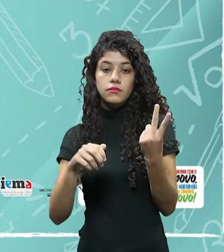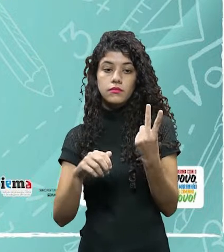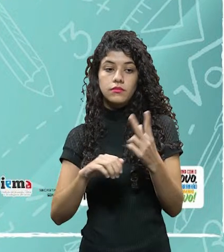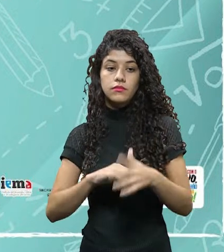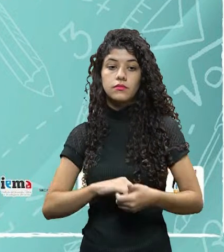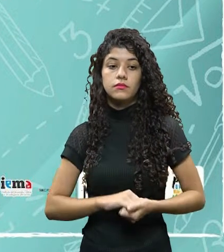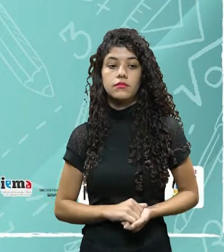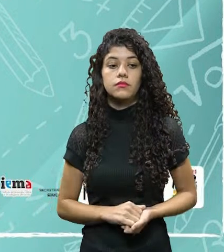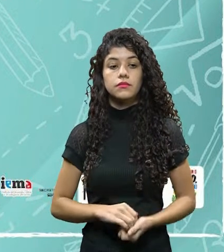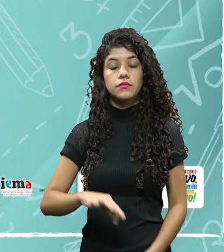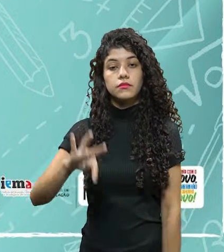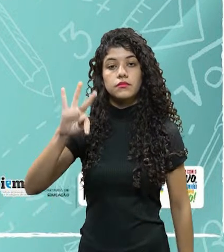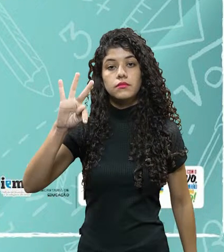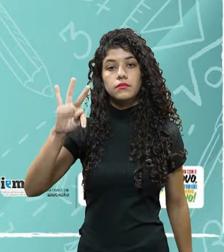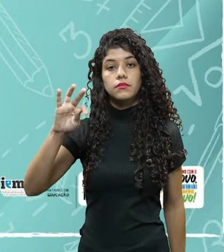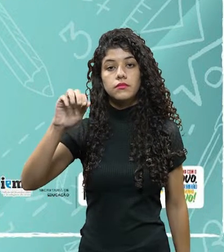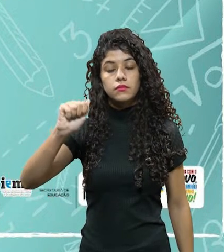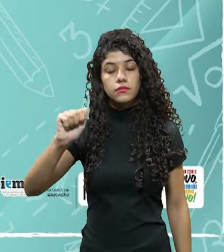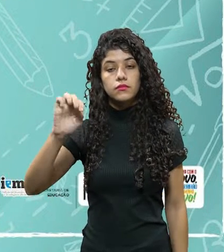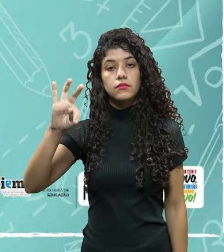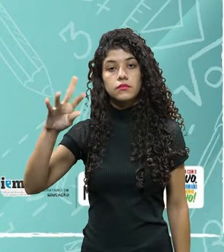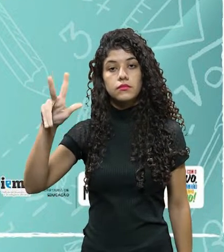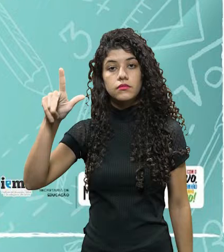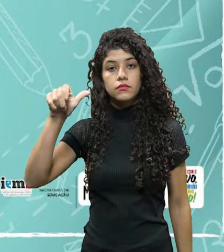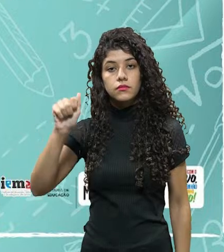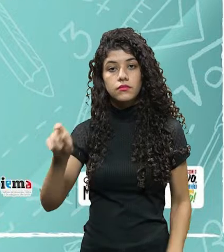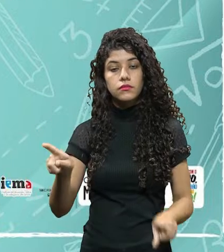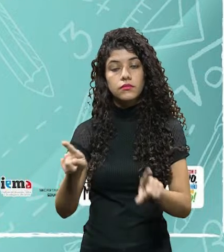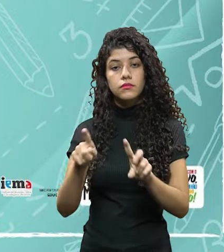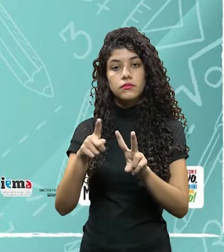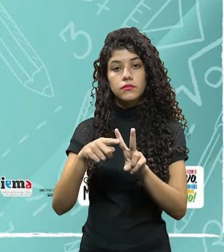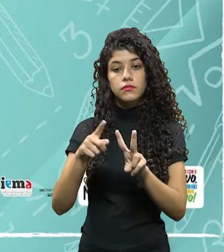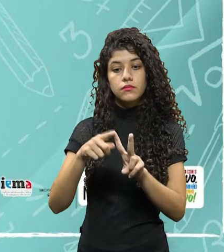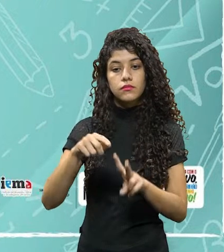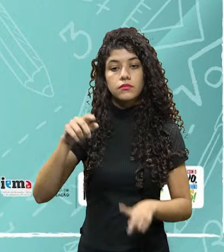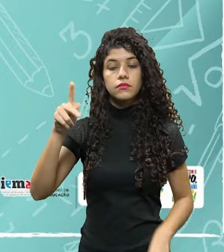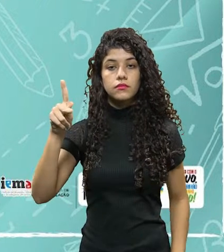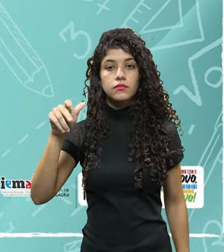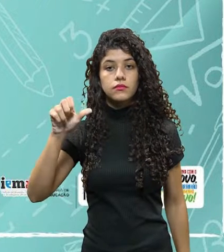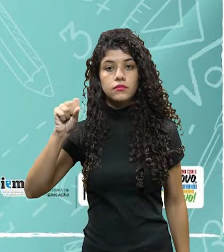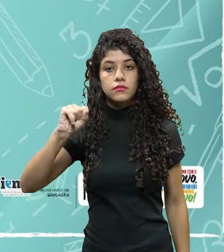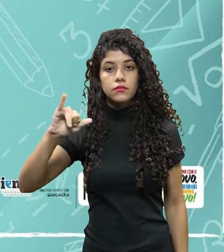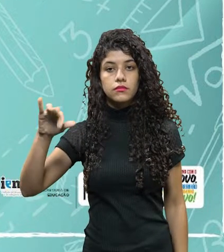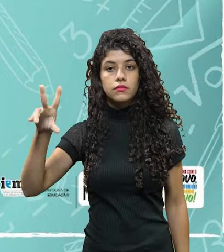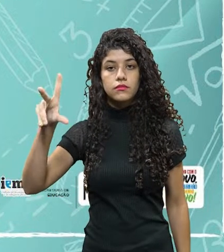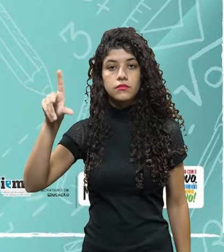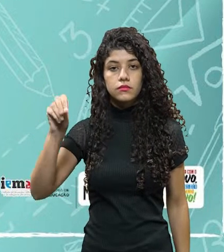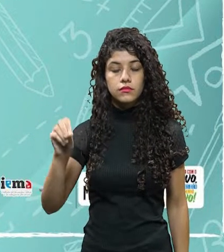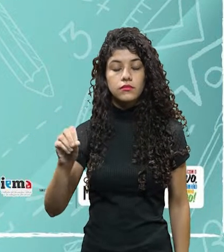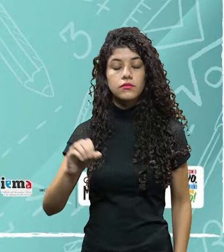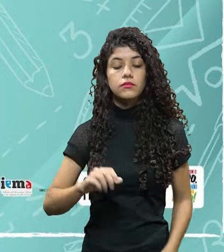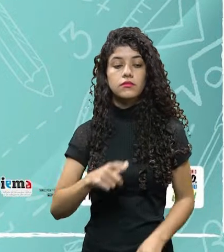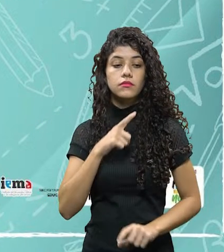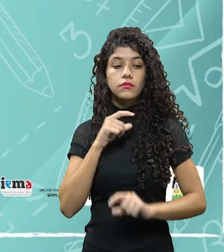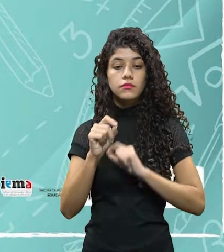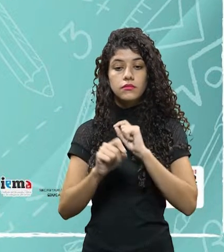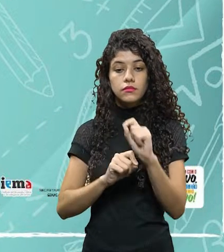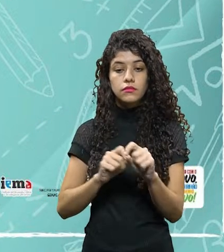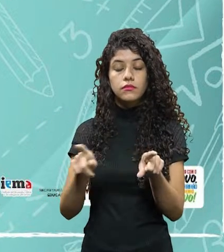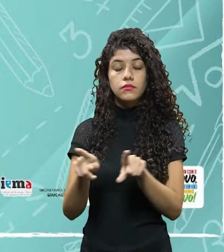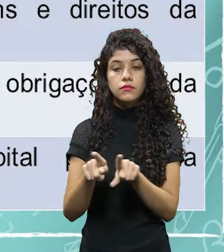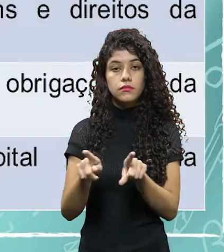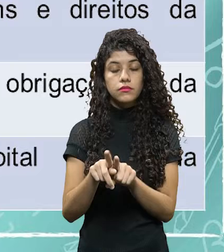esquerdo é denominada de ativo, a do lado direito passivo, na qual vem acompanhada pelo patrimônio